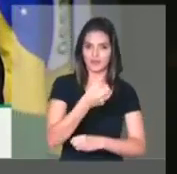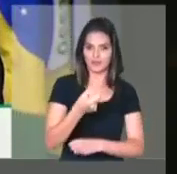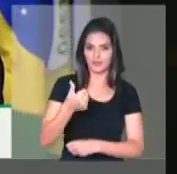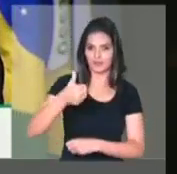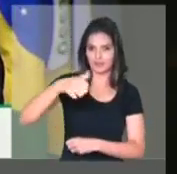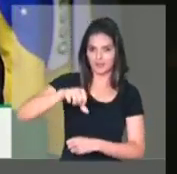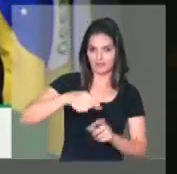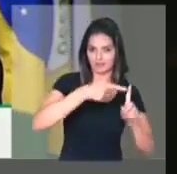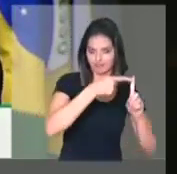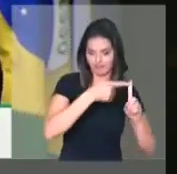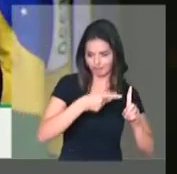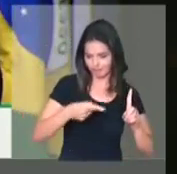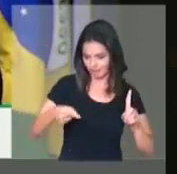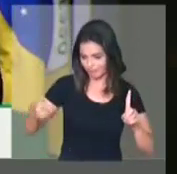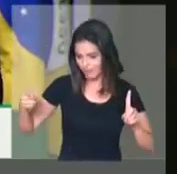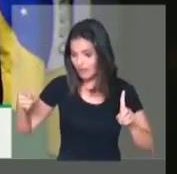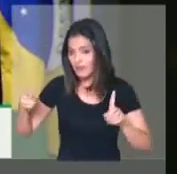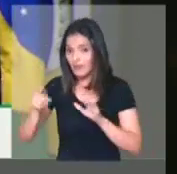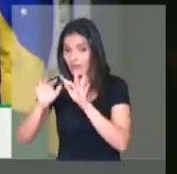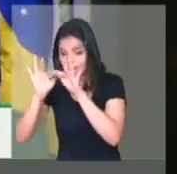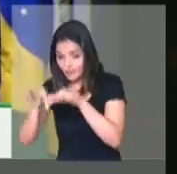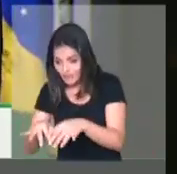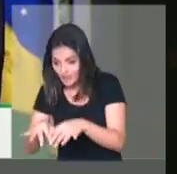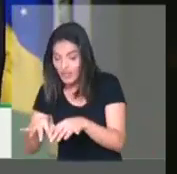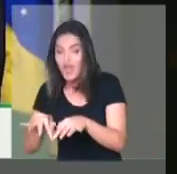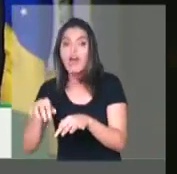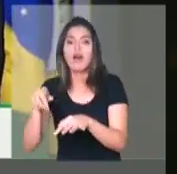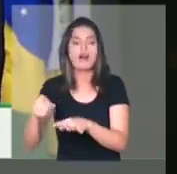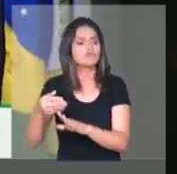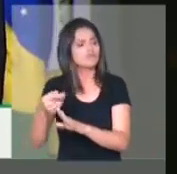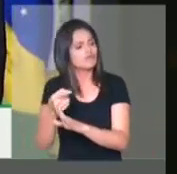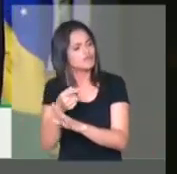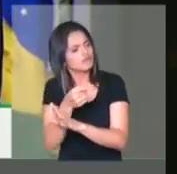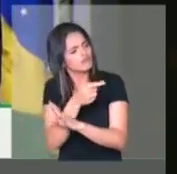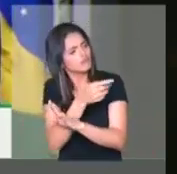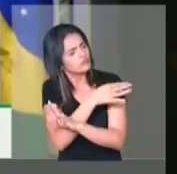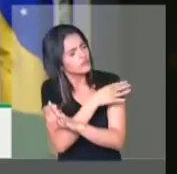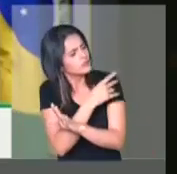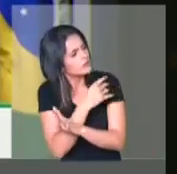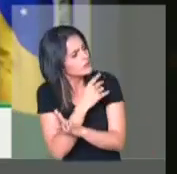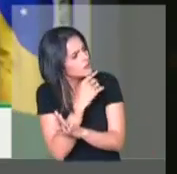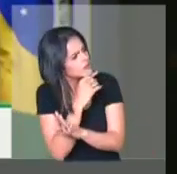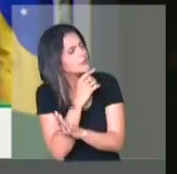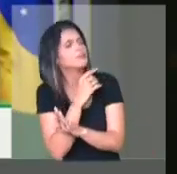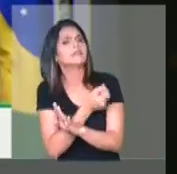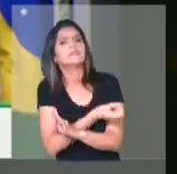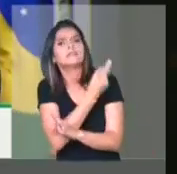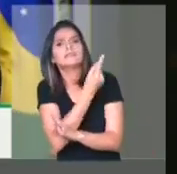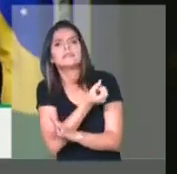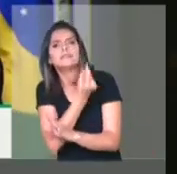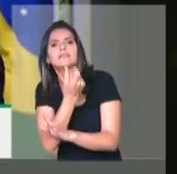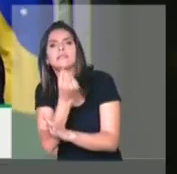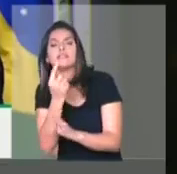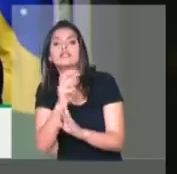2019. Fechamos um ano visto como atípico por